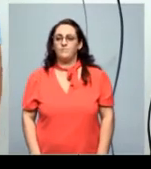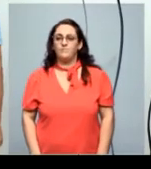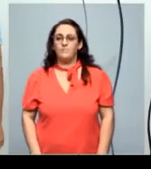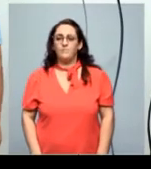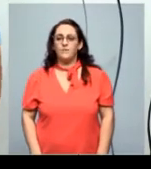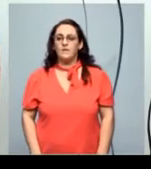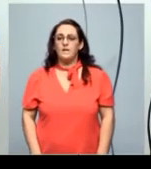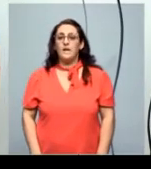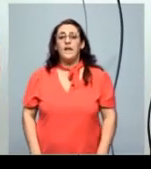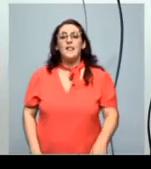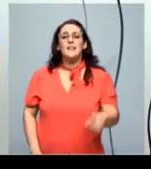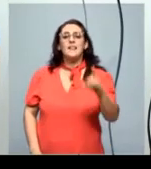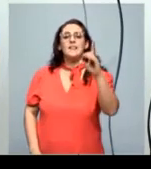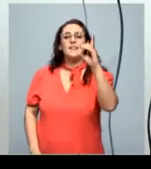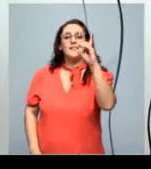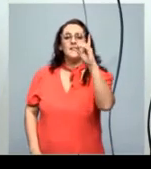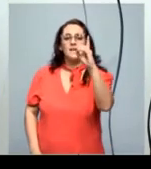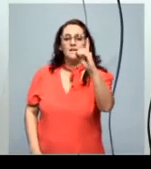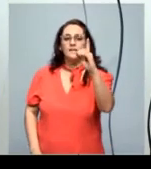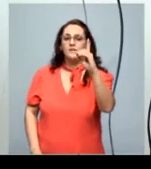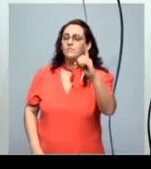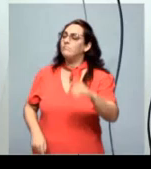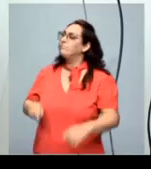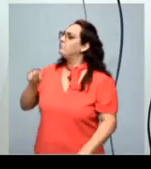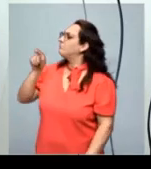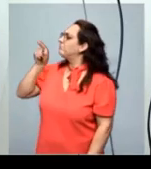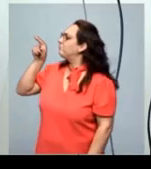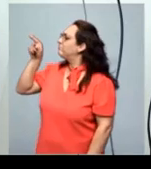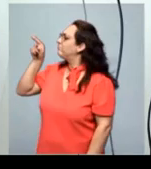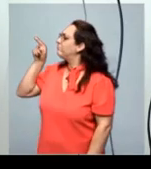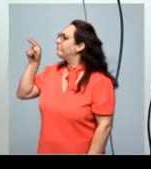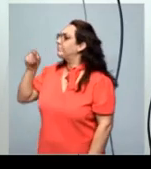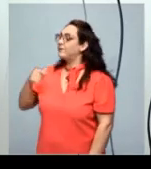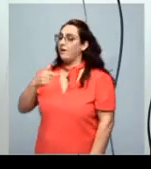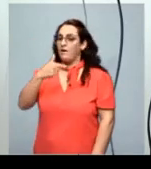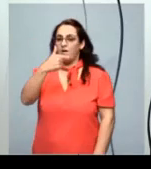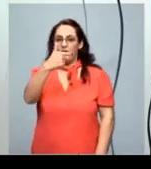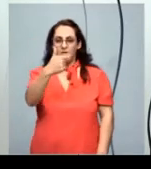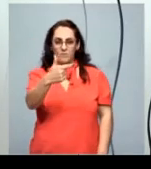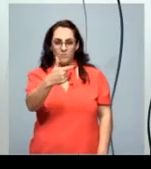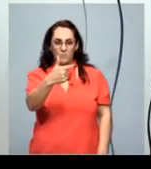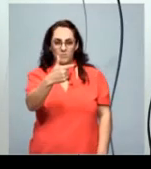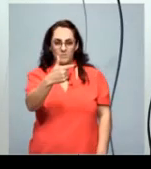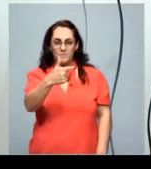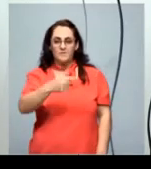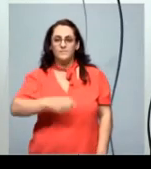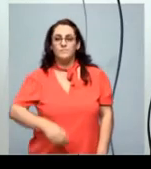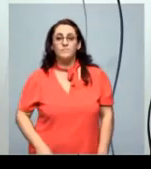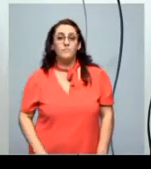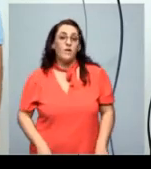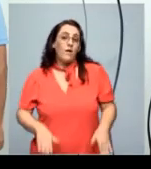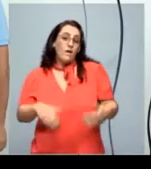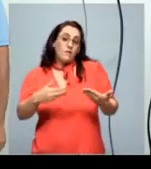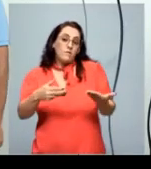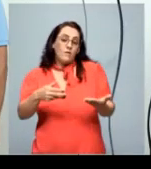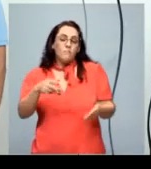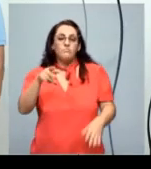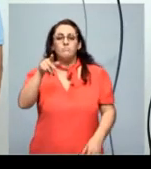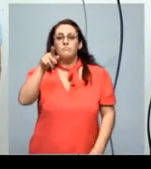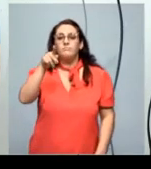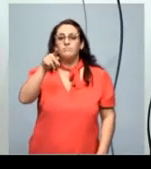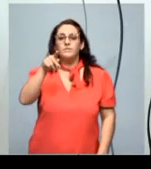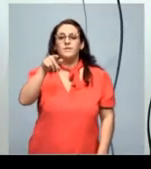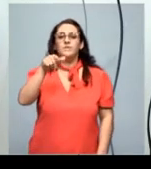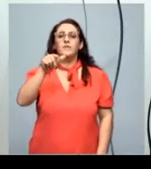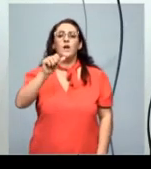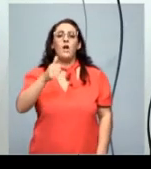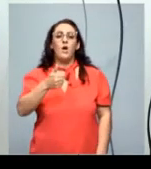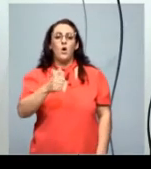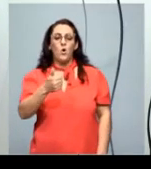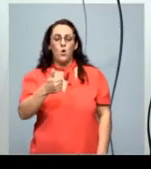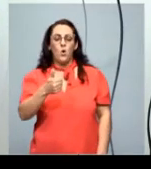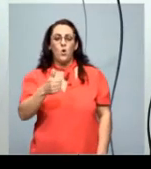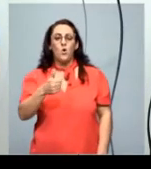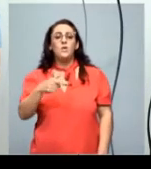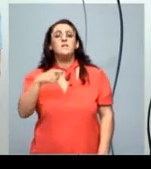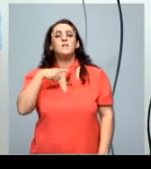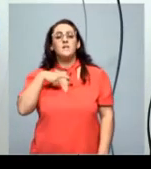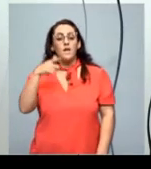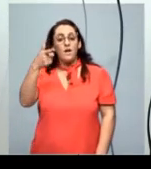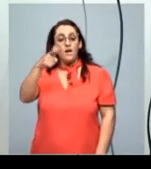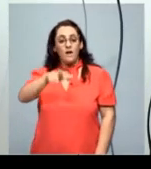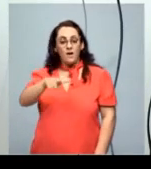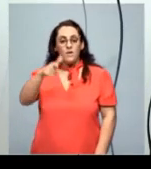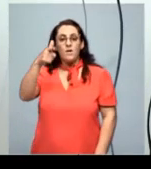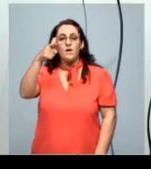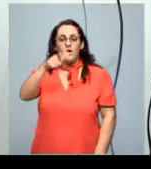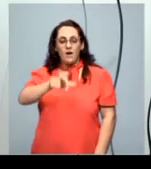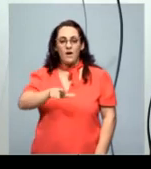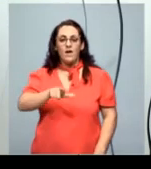E a letra D também repete 2 vezes. Então, é uma permutação com repetição de letras. E